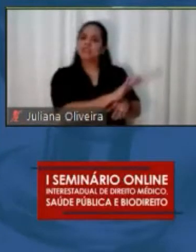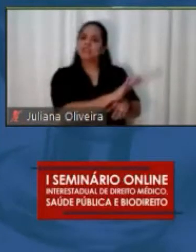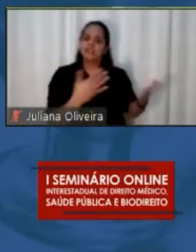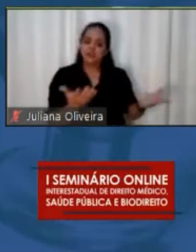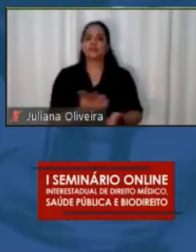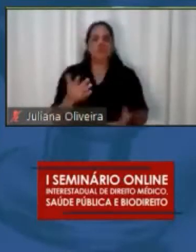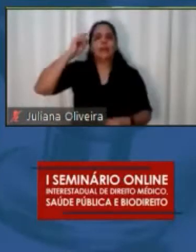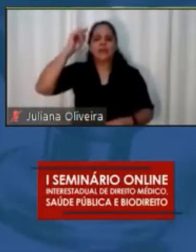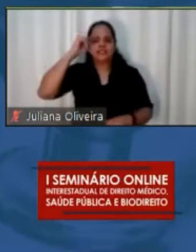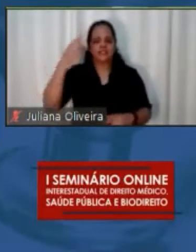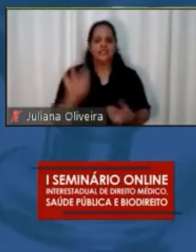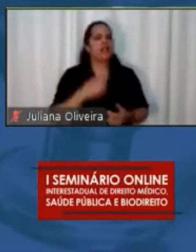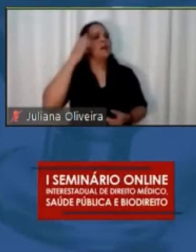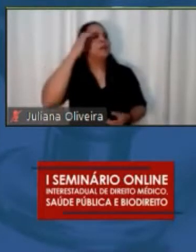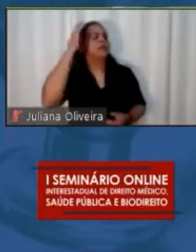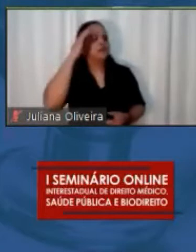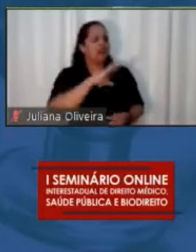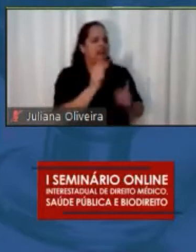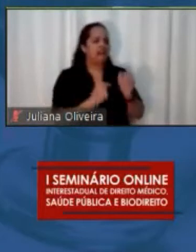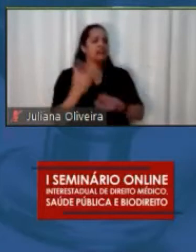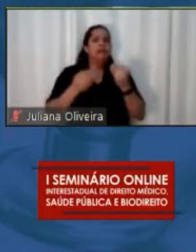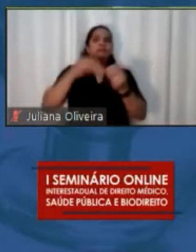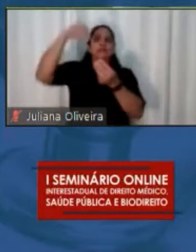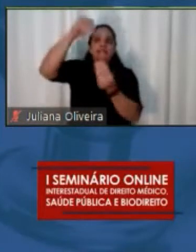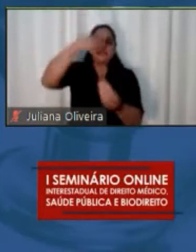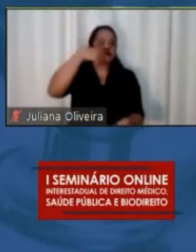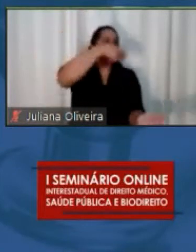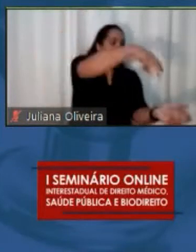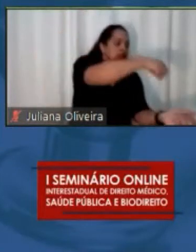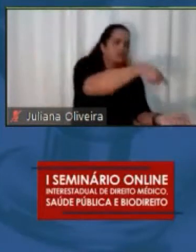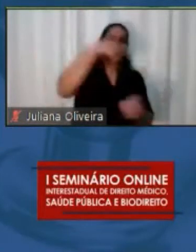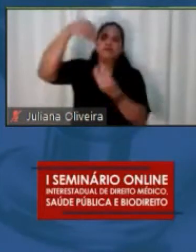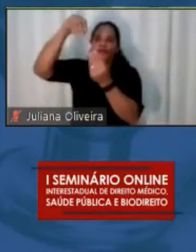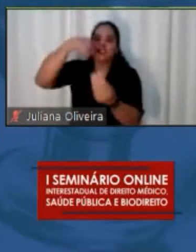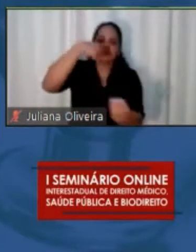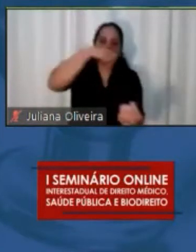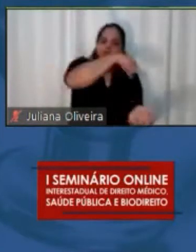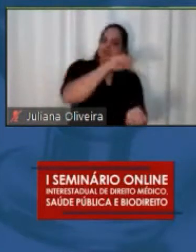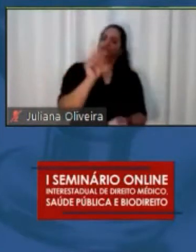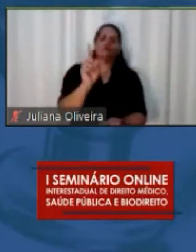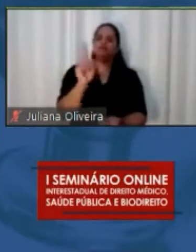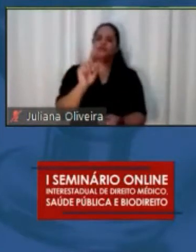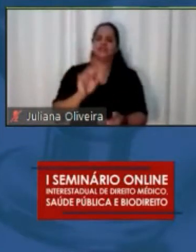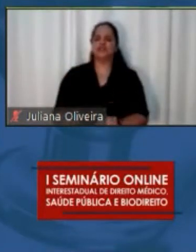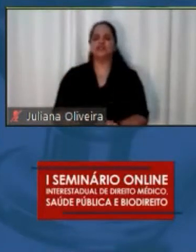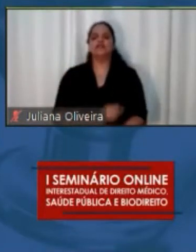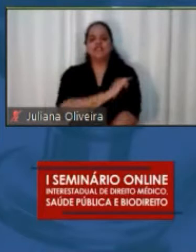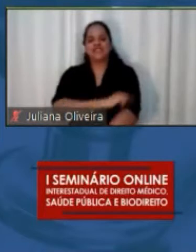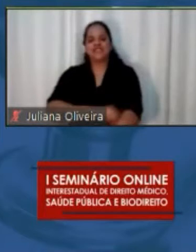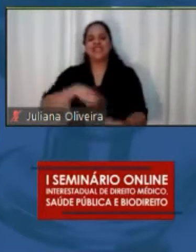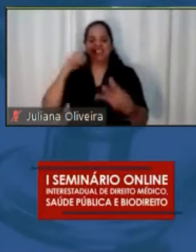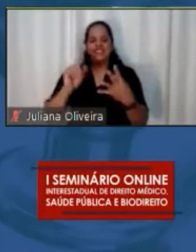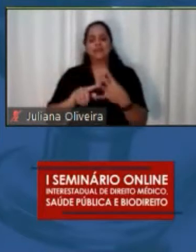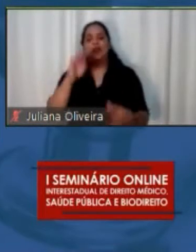muito restritos para reduzir ao máximo a necessidade de transfusão. E, por último, a ideia de que os riscos